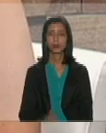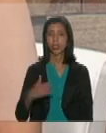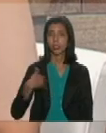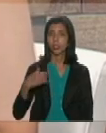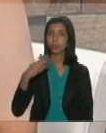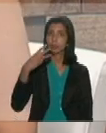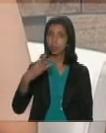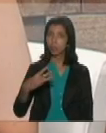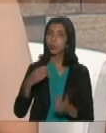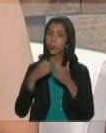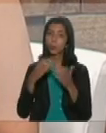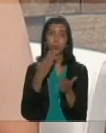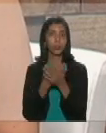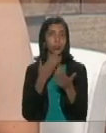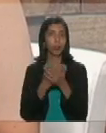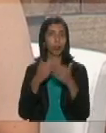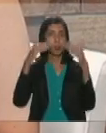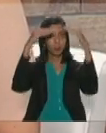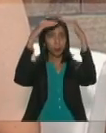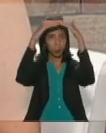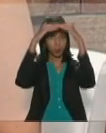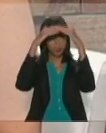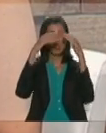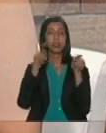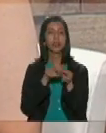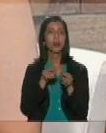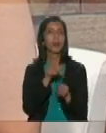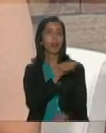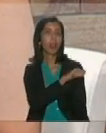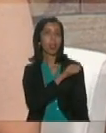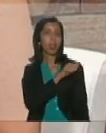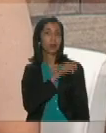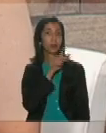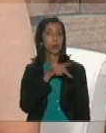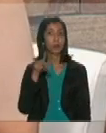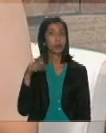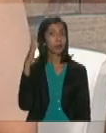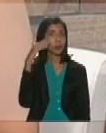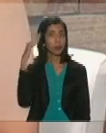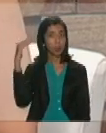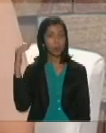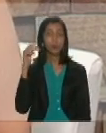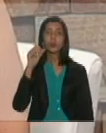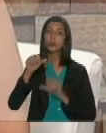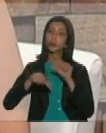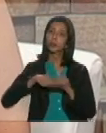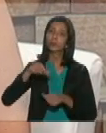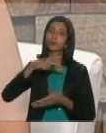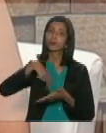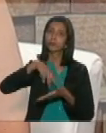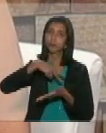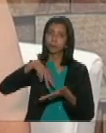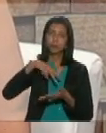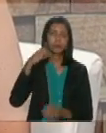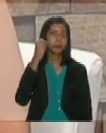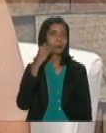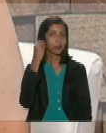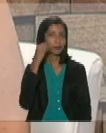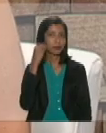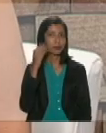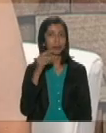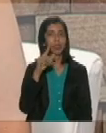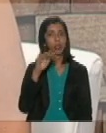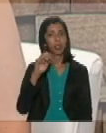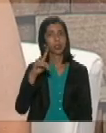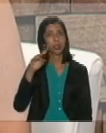Aos 3 anos, ela inicia seus estudos de balé. Foi aluna de Carlota Portela, Renato Vieira e trocou alguns passos de danças e experiências com Lenny